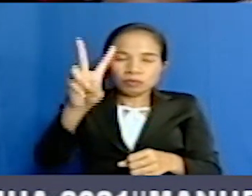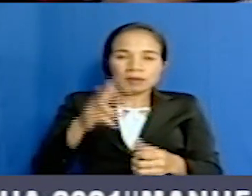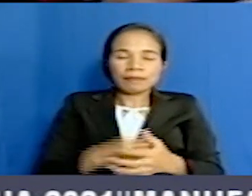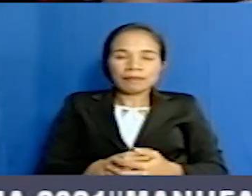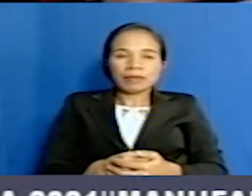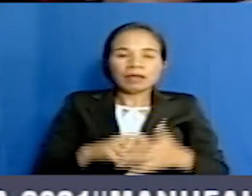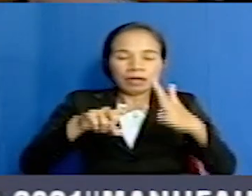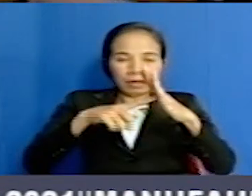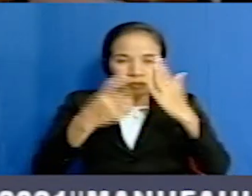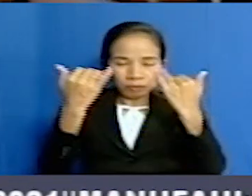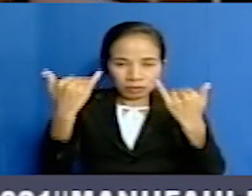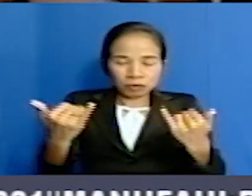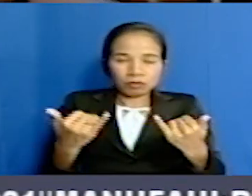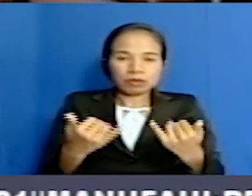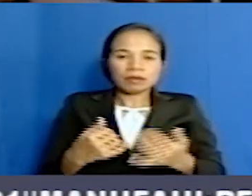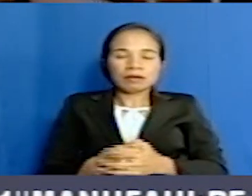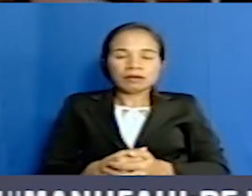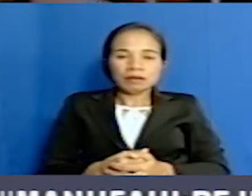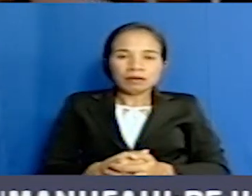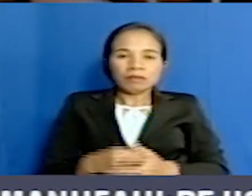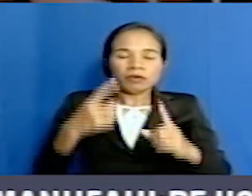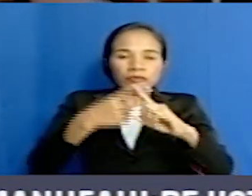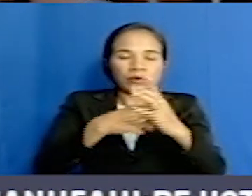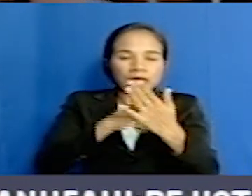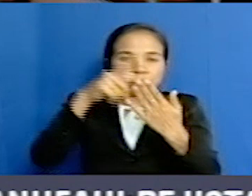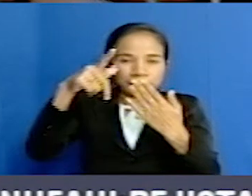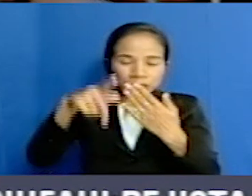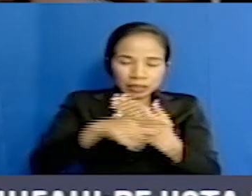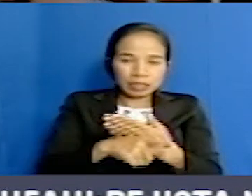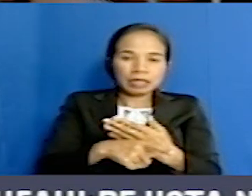Hahu ohin ba to abril, elisang une hotu,